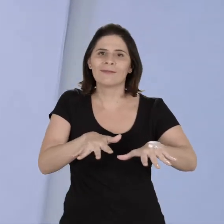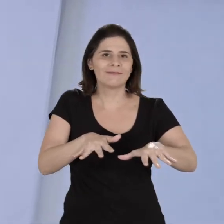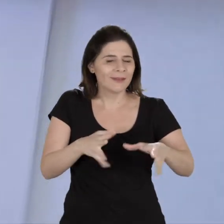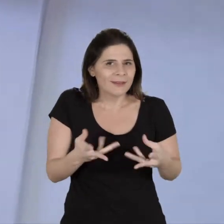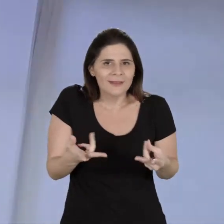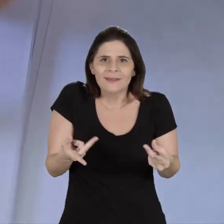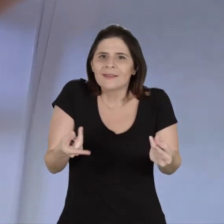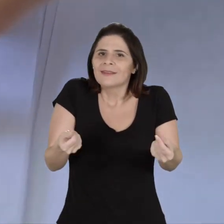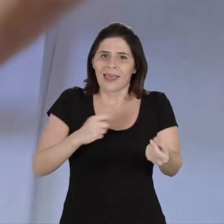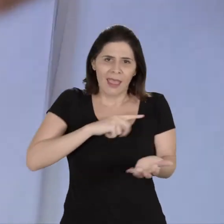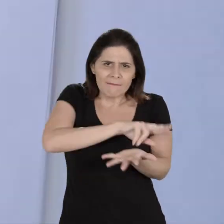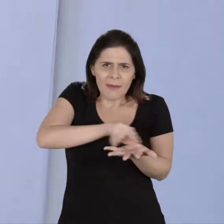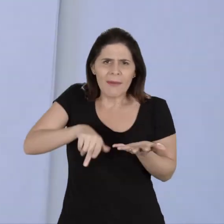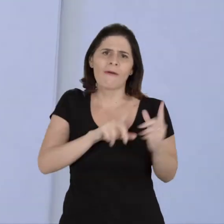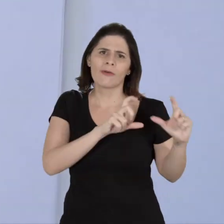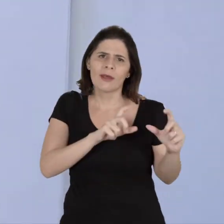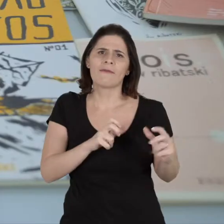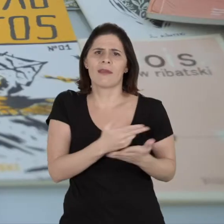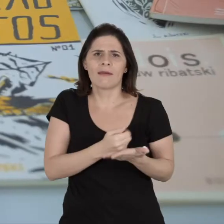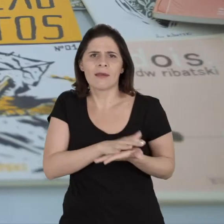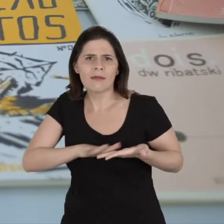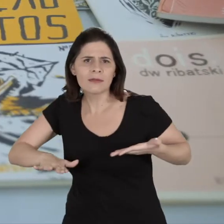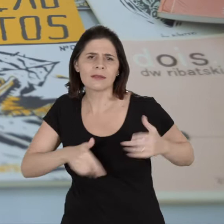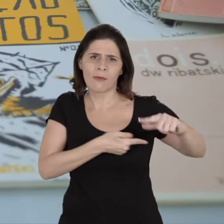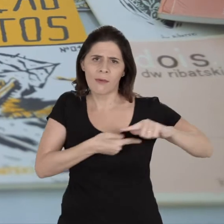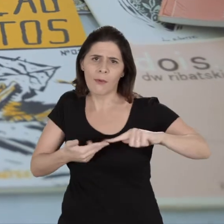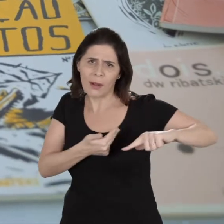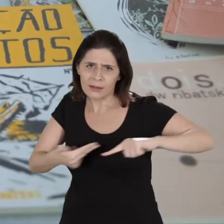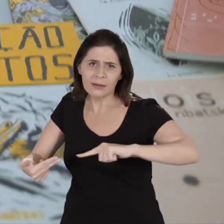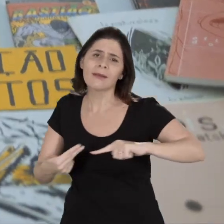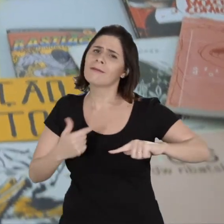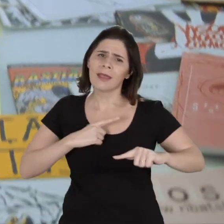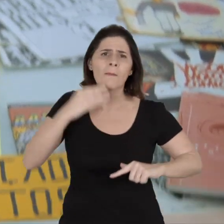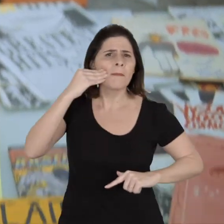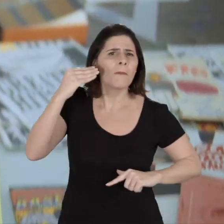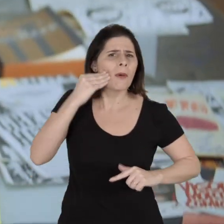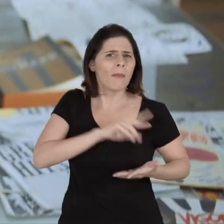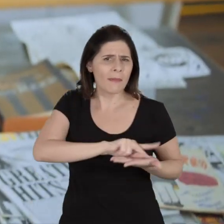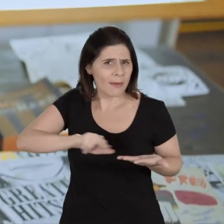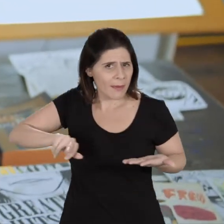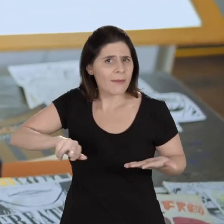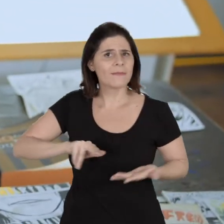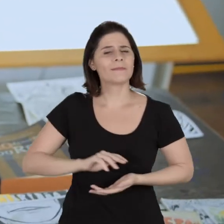variadíssimo, desde fotografia, ilustração, quadrinhos, muita experimentação.